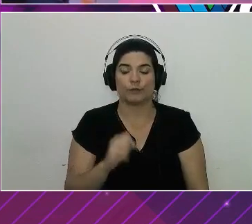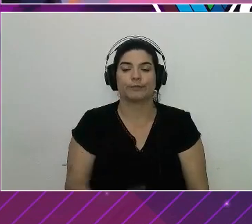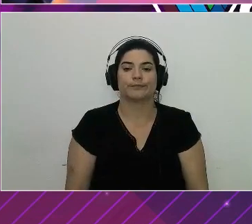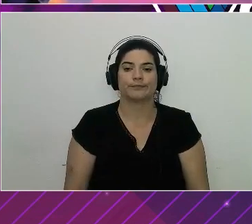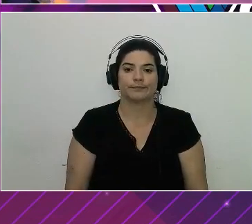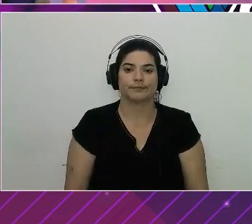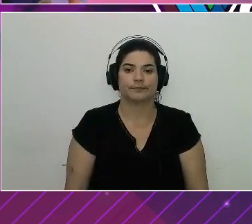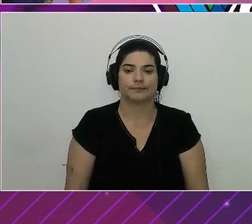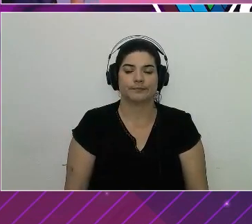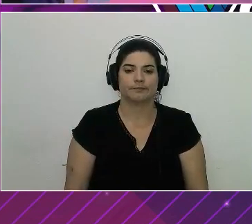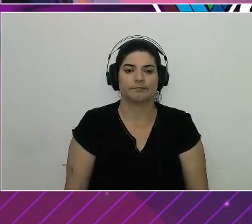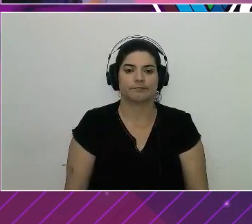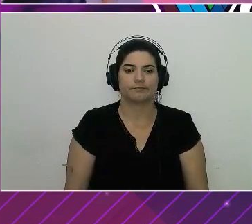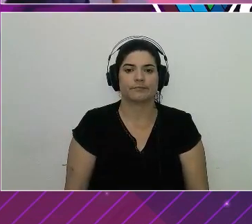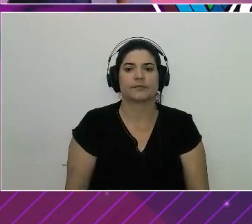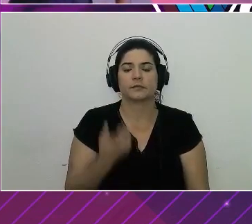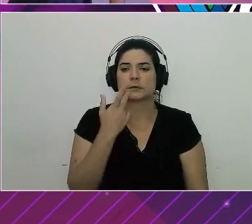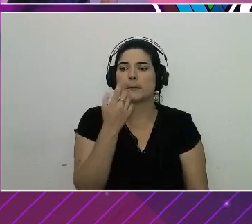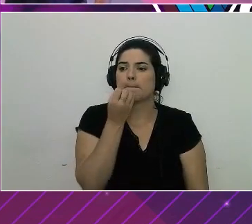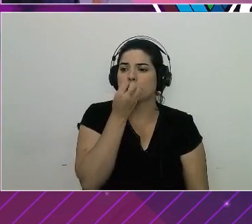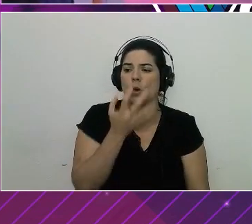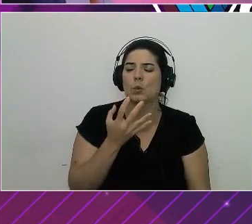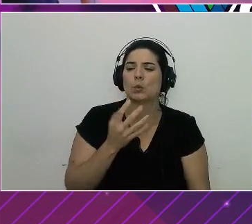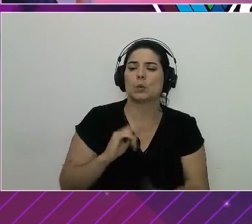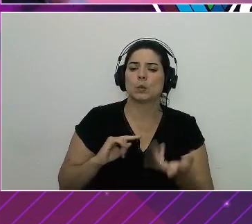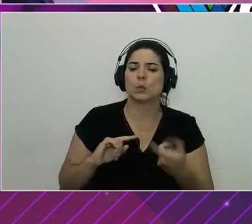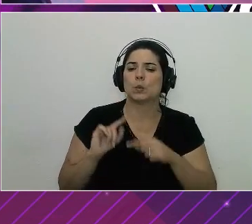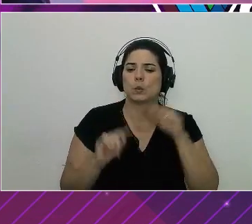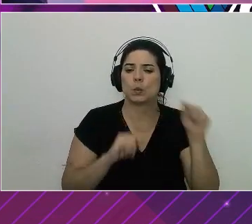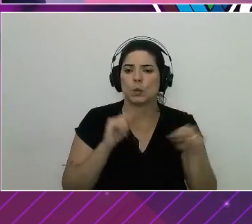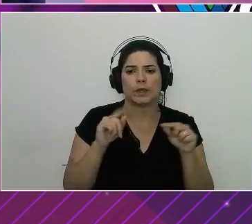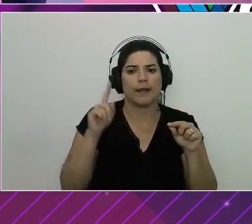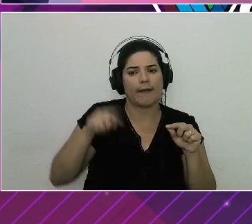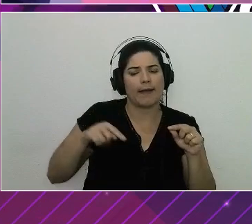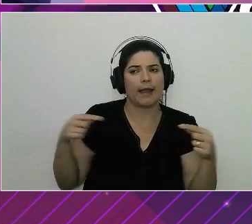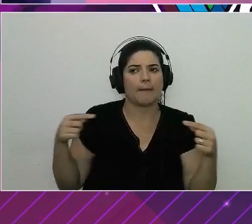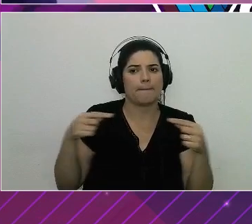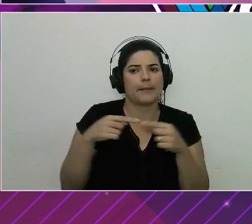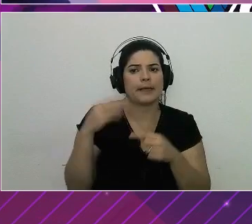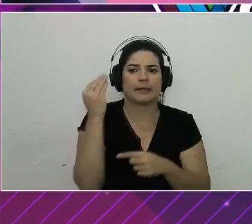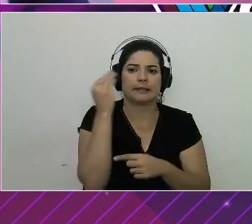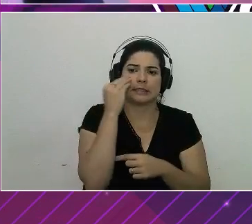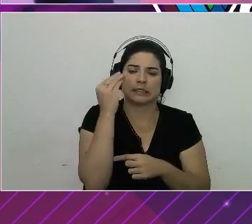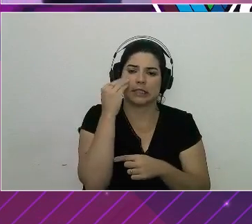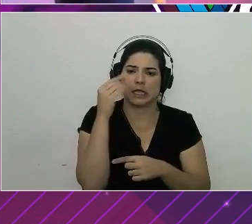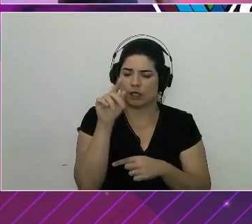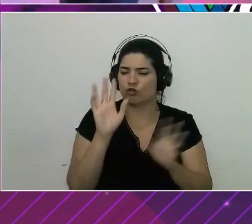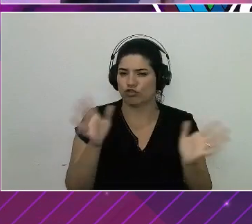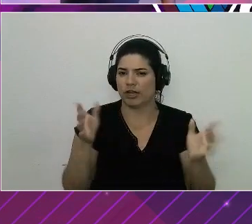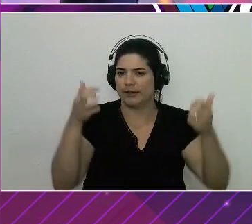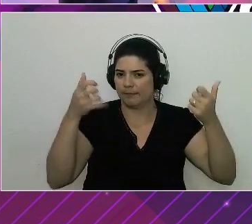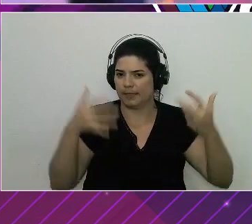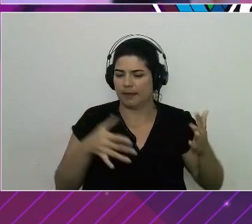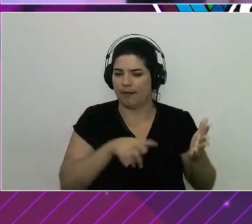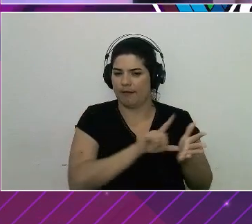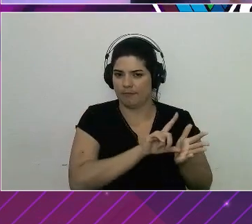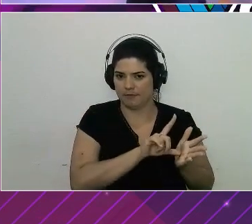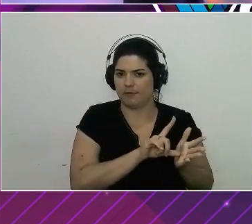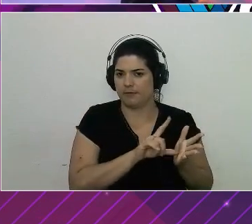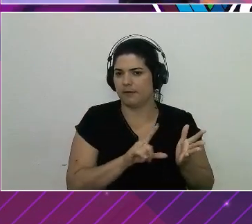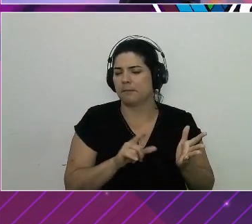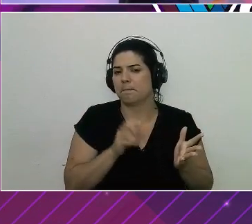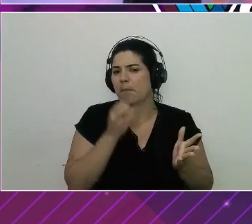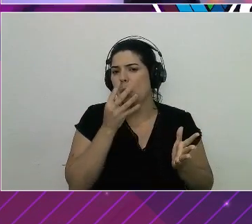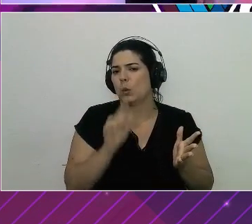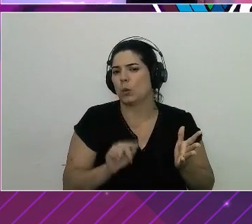Quais são as vantagens de Trace-Based Testing em relação a você testar a aplicação da forma que eu falei pouco tempo atrás? No